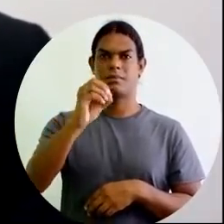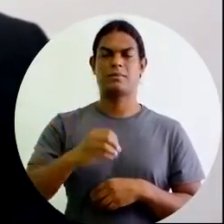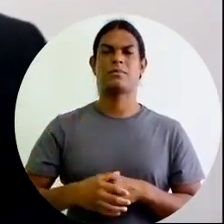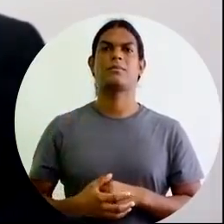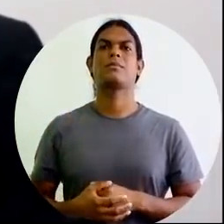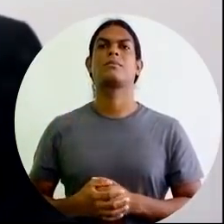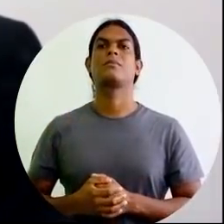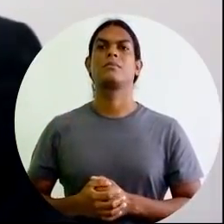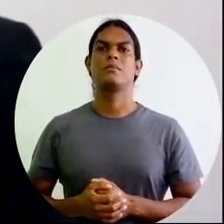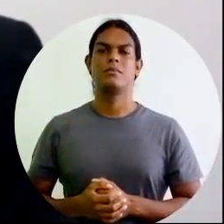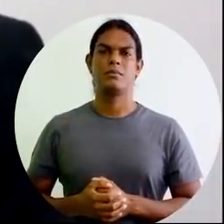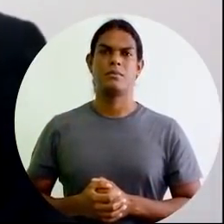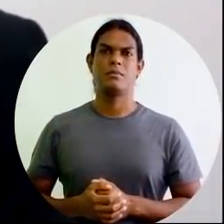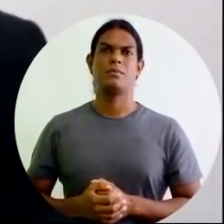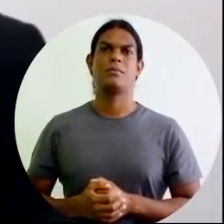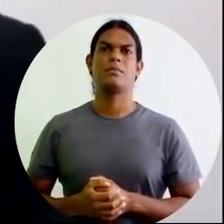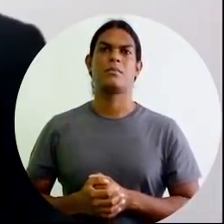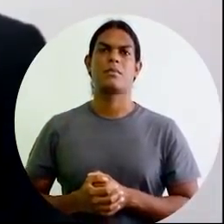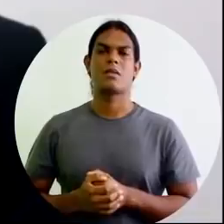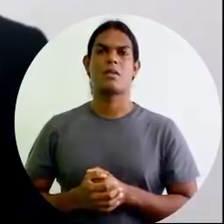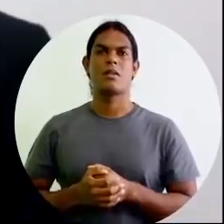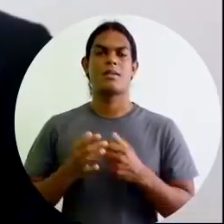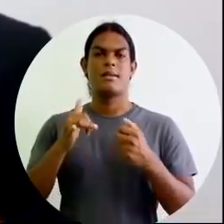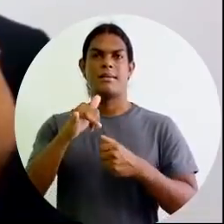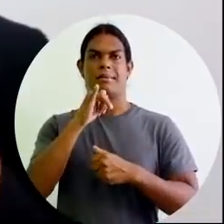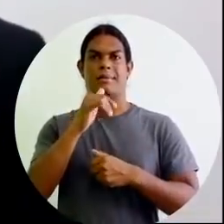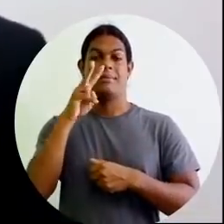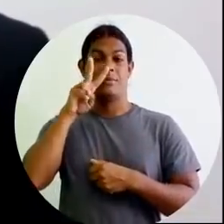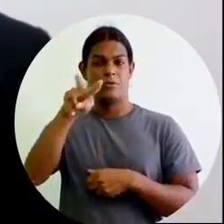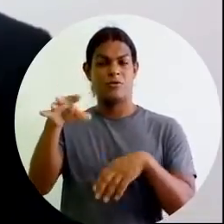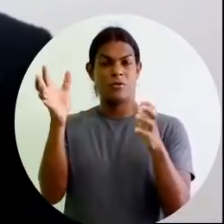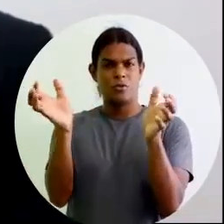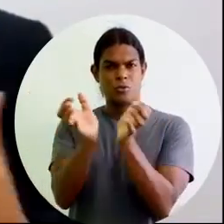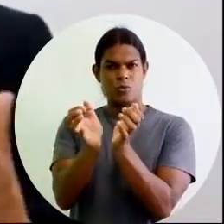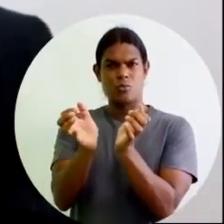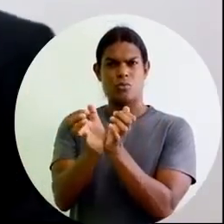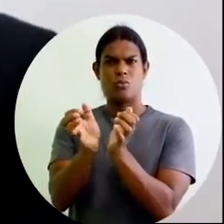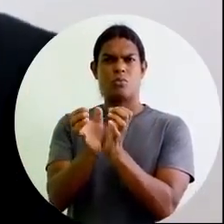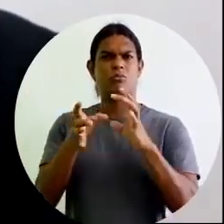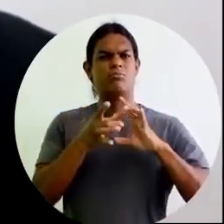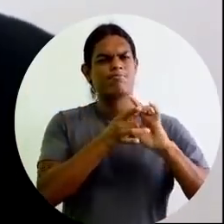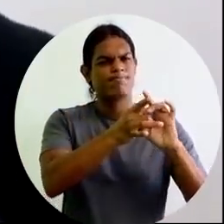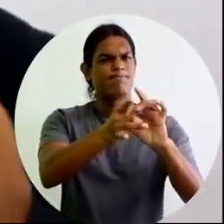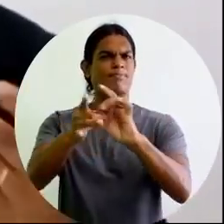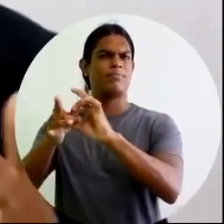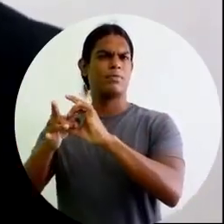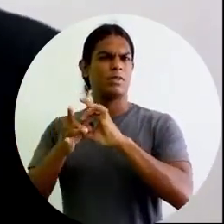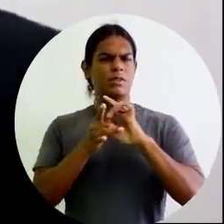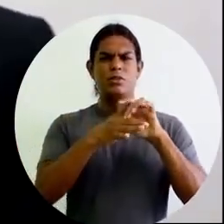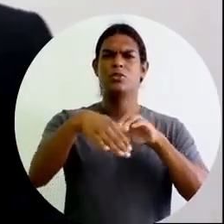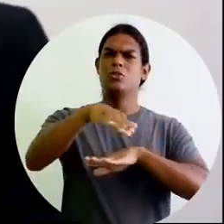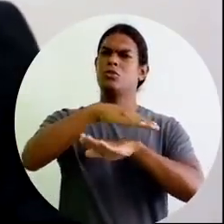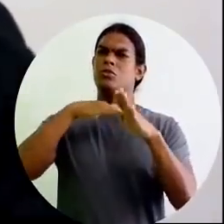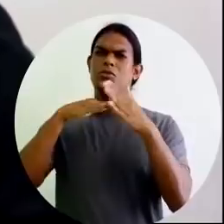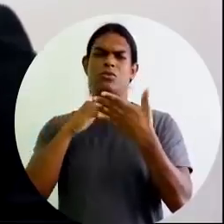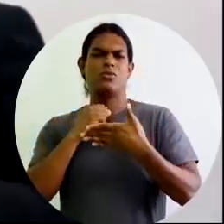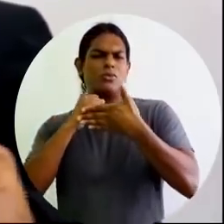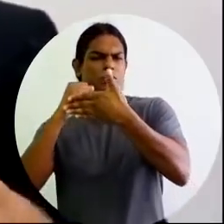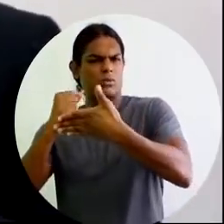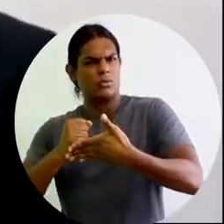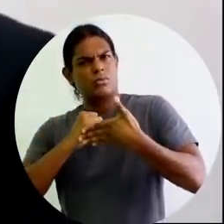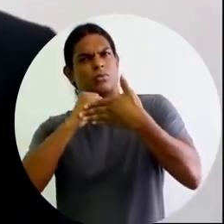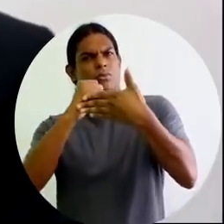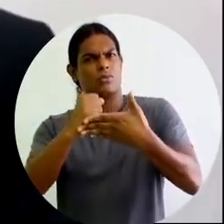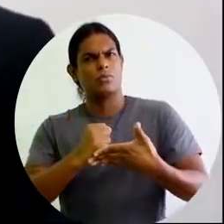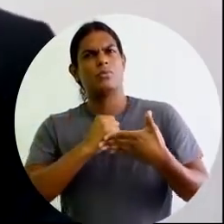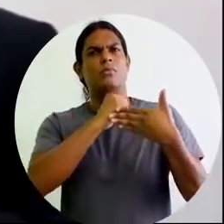ele demonstra uma coesão. É quando a gente olha e vê aquele grupo unido, aquele grupo onde um ajuda o outro, onde um dá a